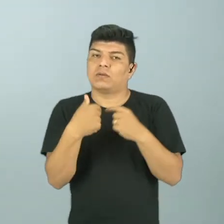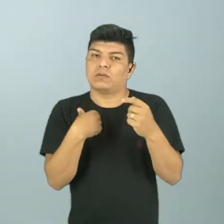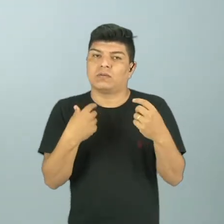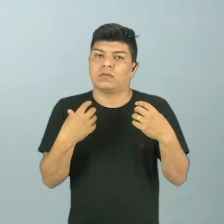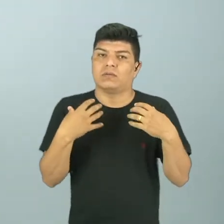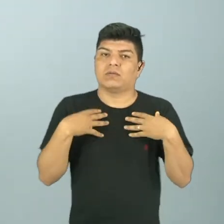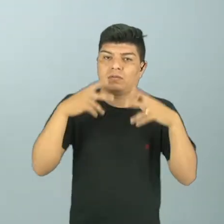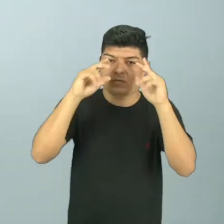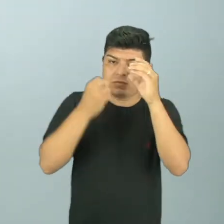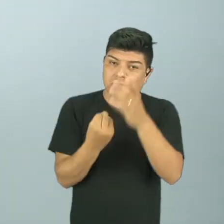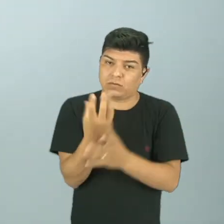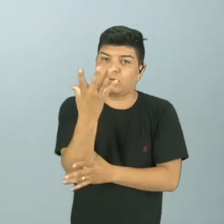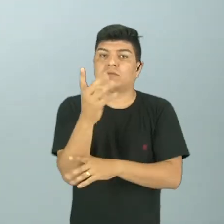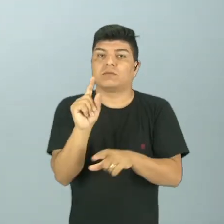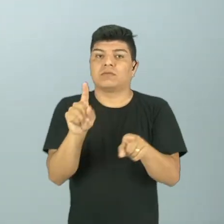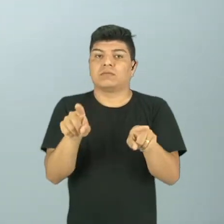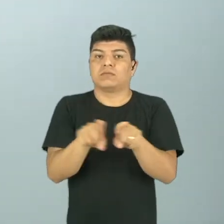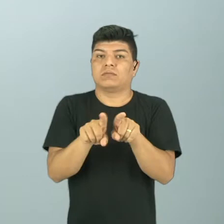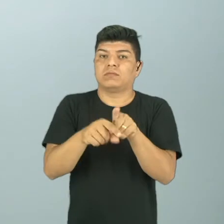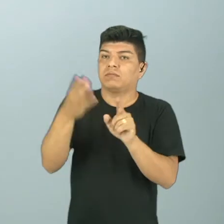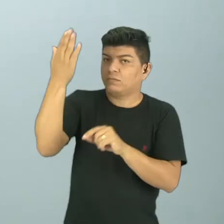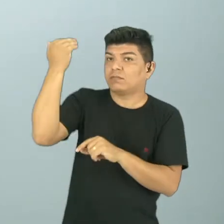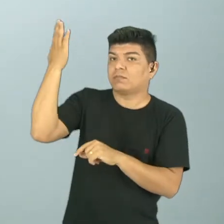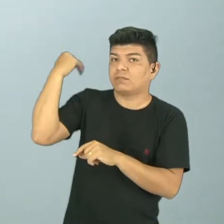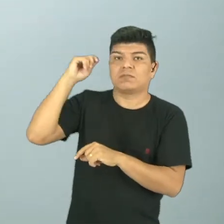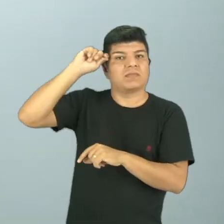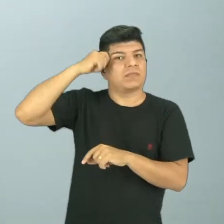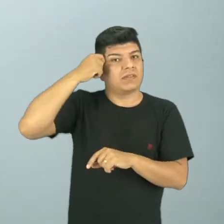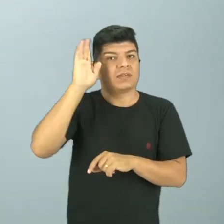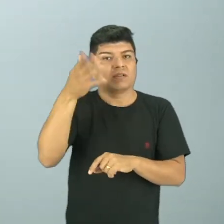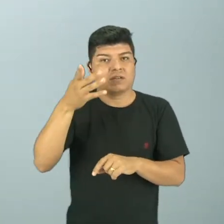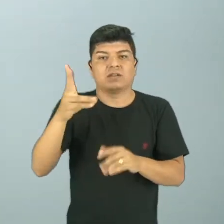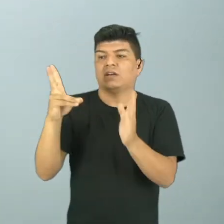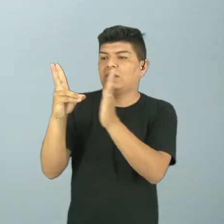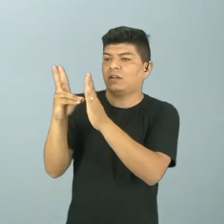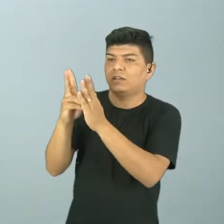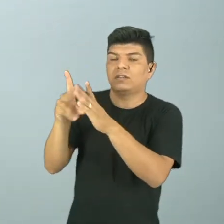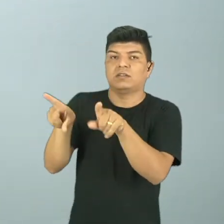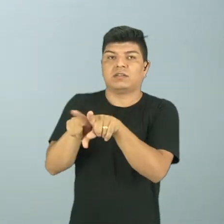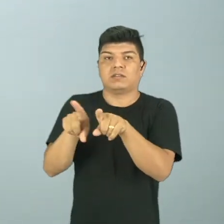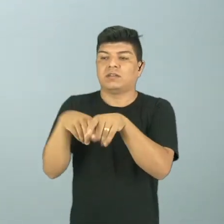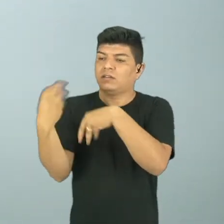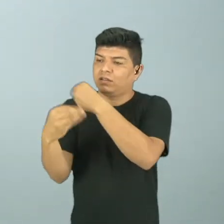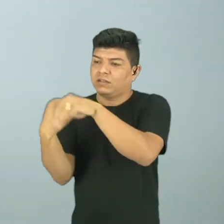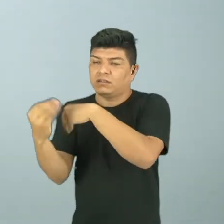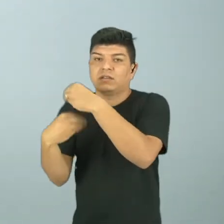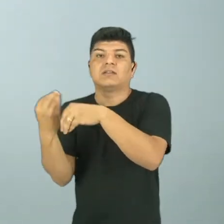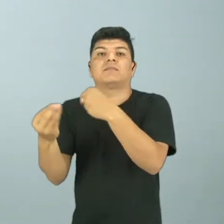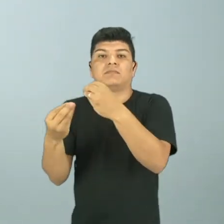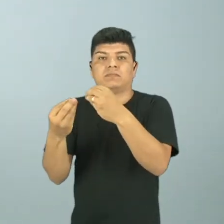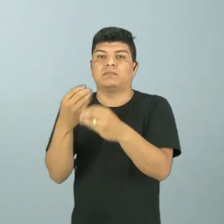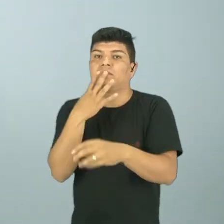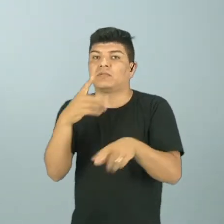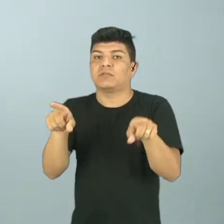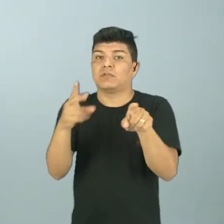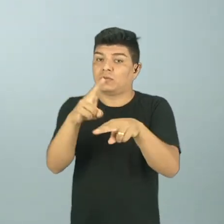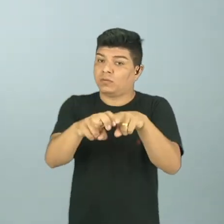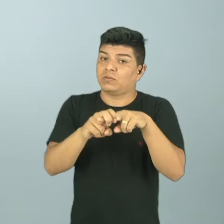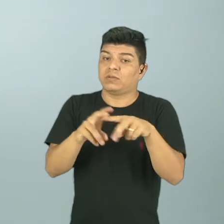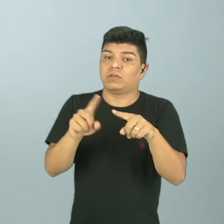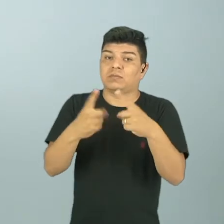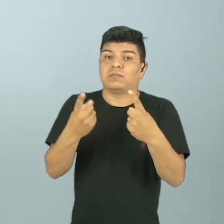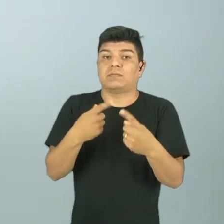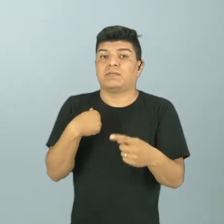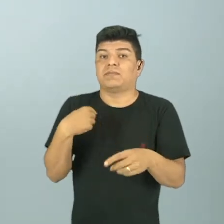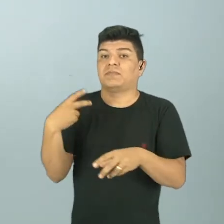nas suas origens, algum antepassado que foi negro, que foi indígena, então a gente tem essa mistura de raças no país. E, infelizmente,